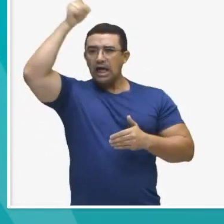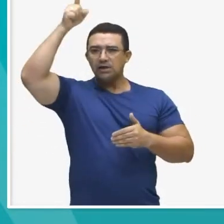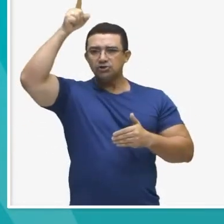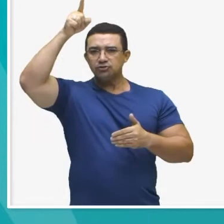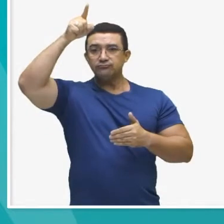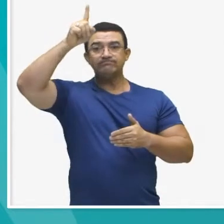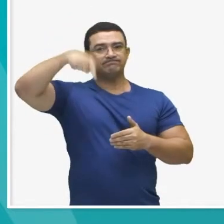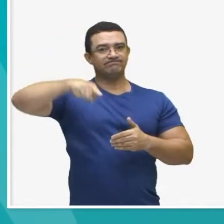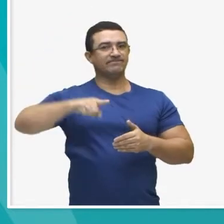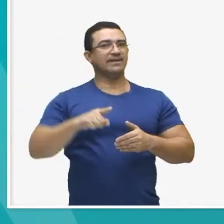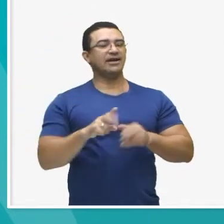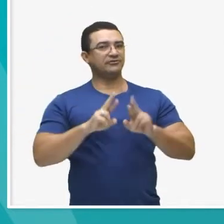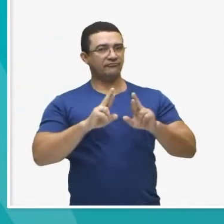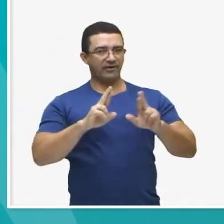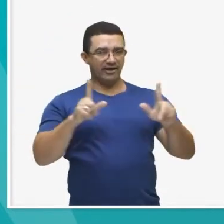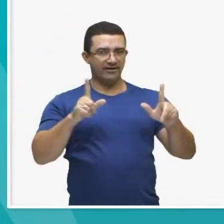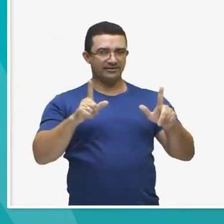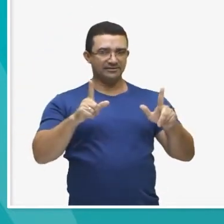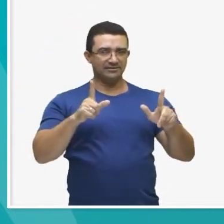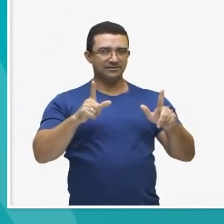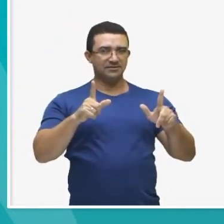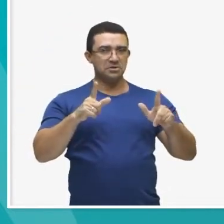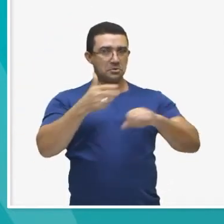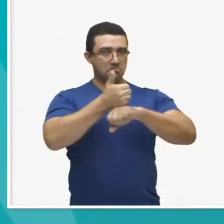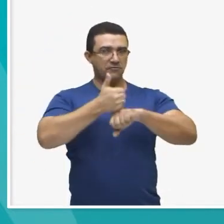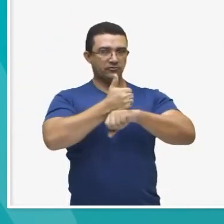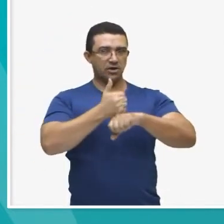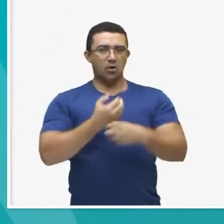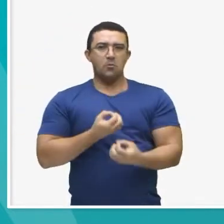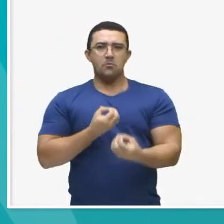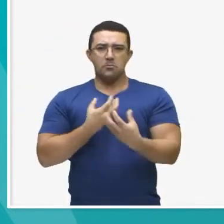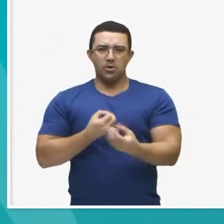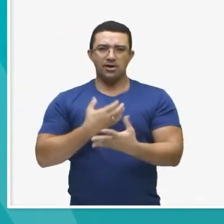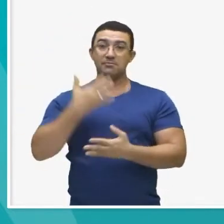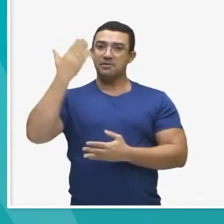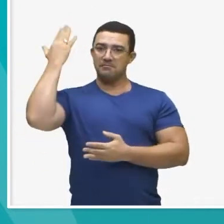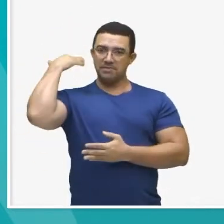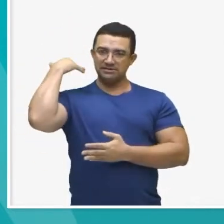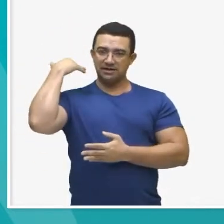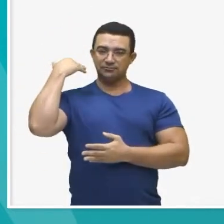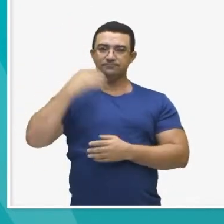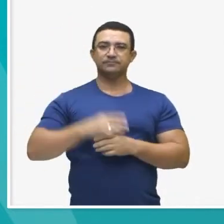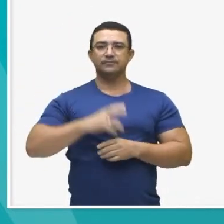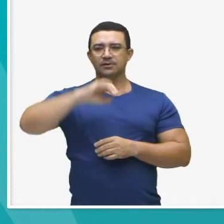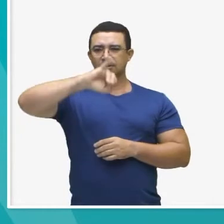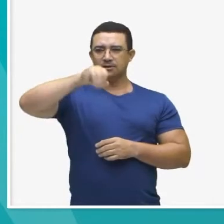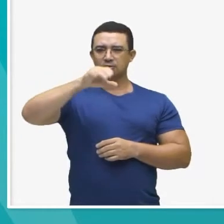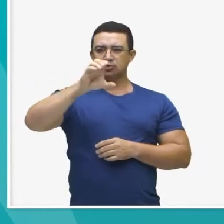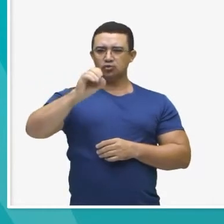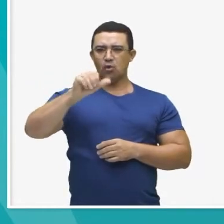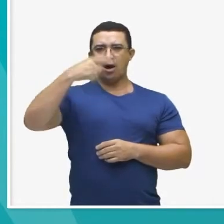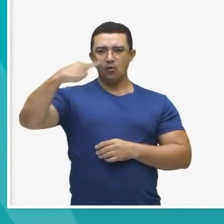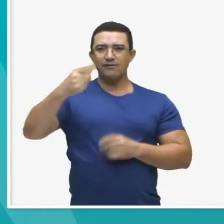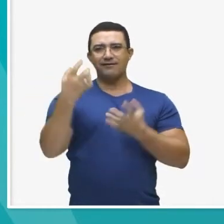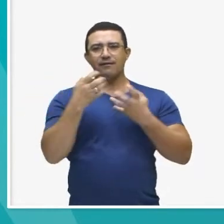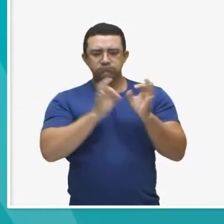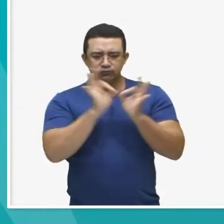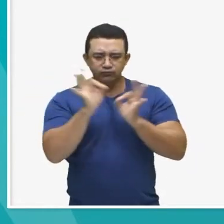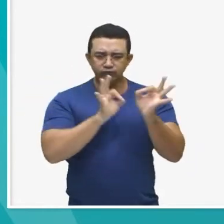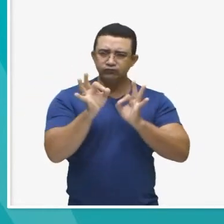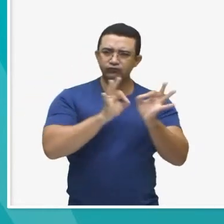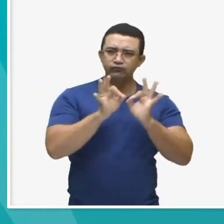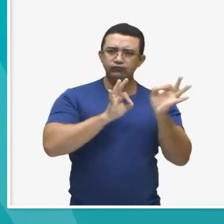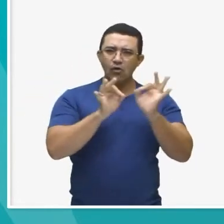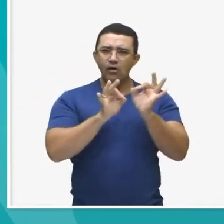daquela inspiração geral, né? Ele vai buscar escrever, reescrever, construir essa redondilha para que tenha